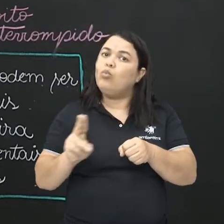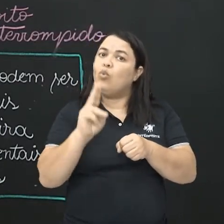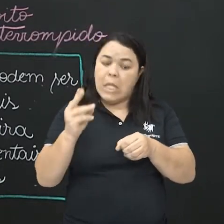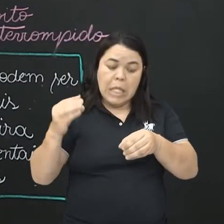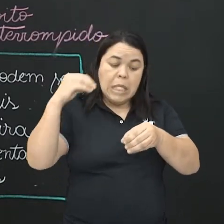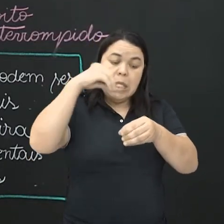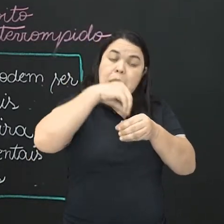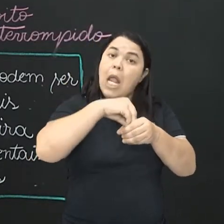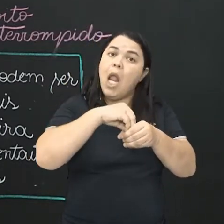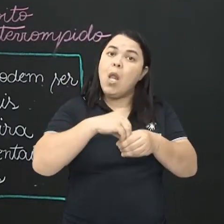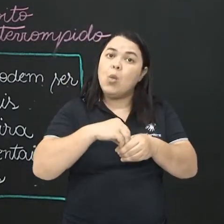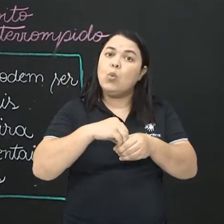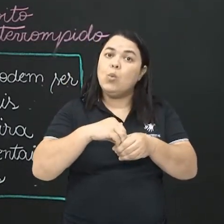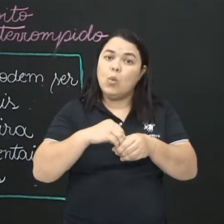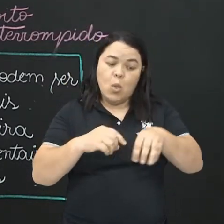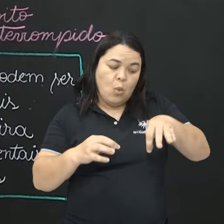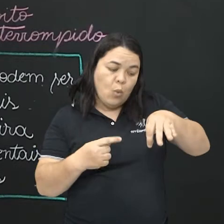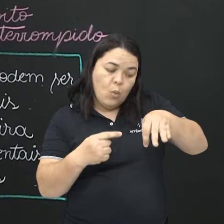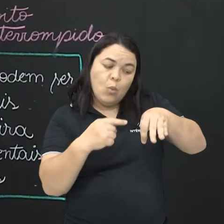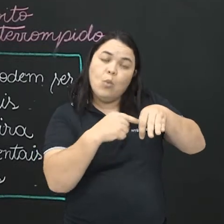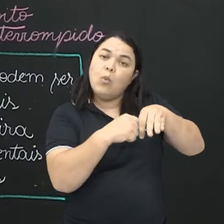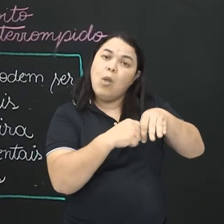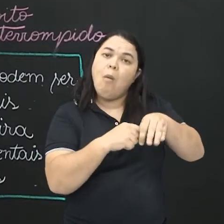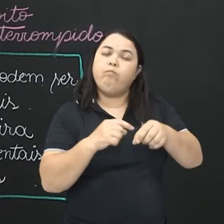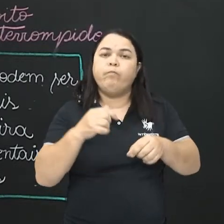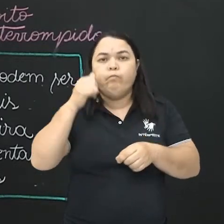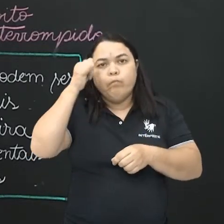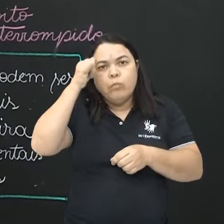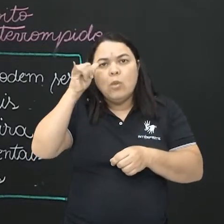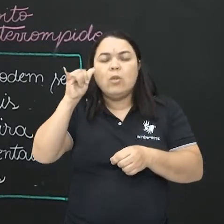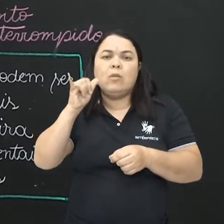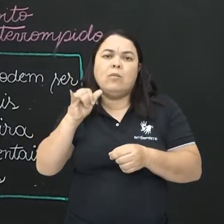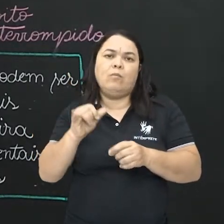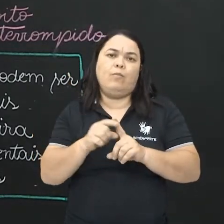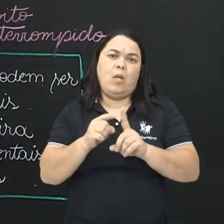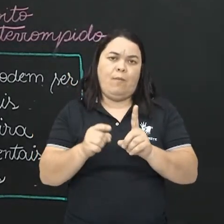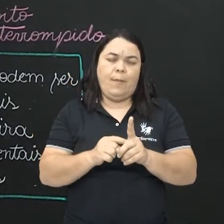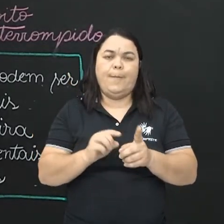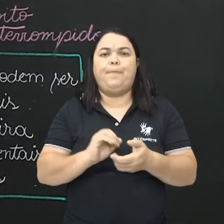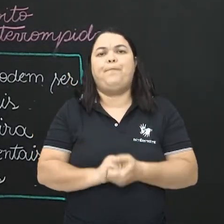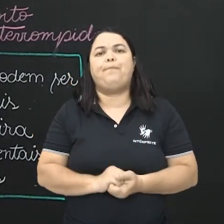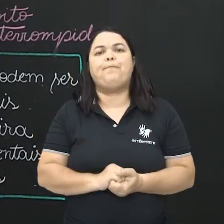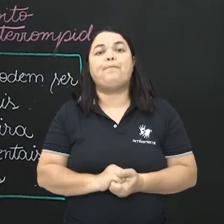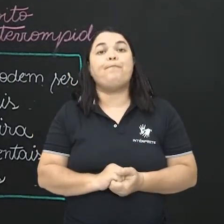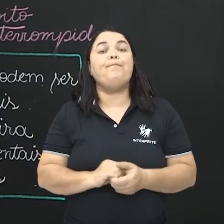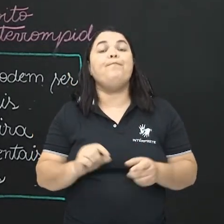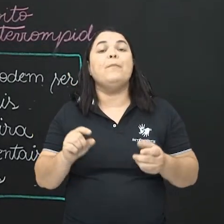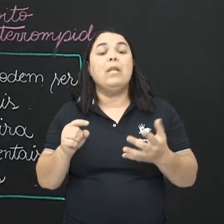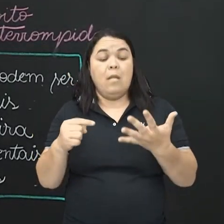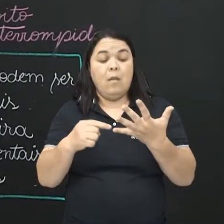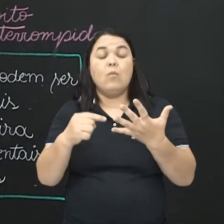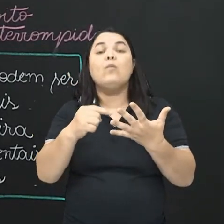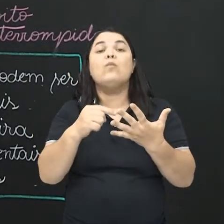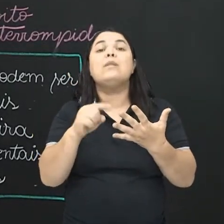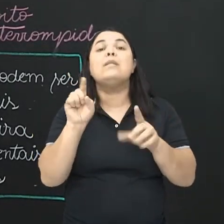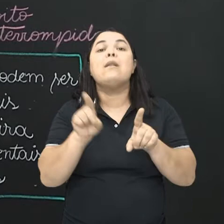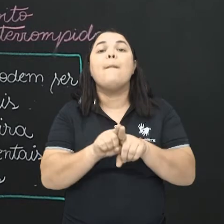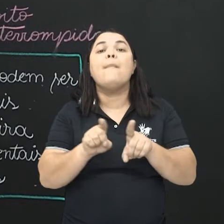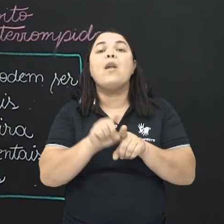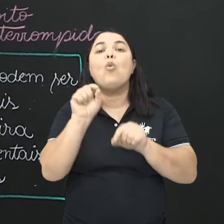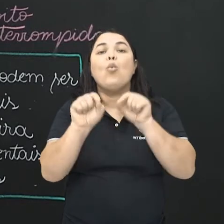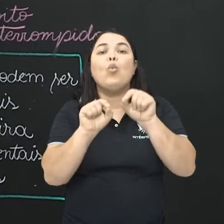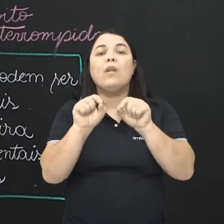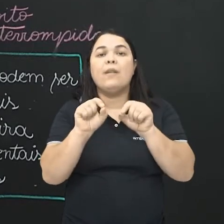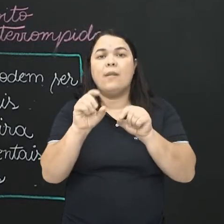com esse dispositivo de proteção. Aí a gente fala um pouquinho então de um outro método de barreira que é o diafragma.